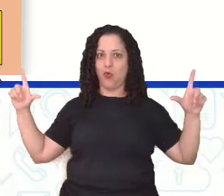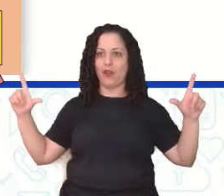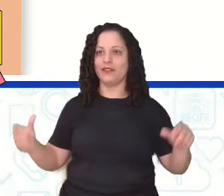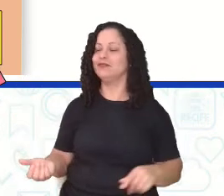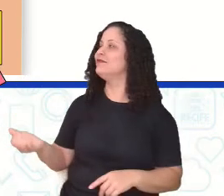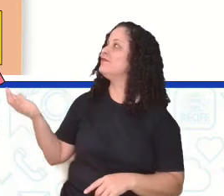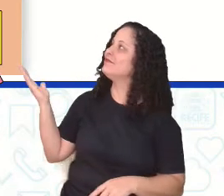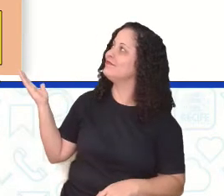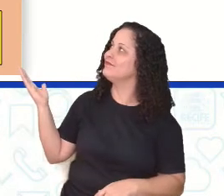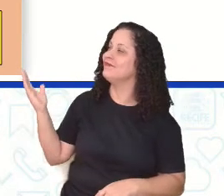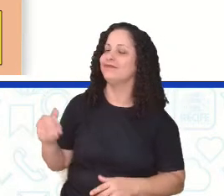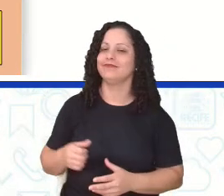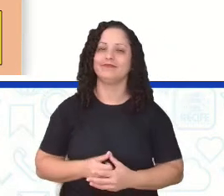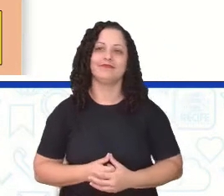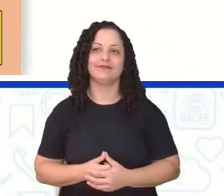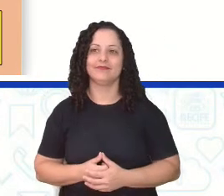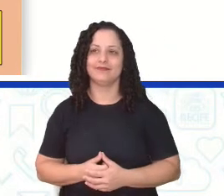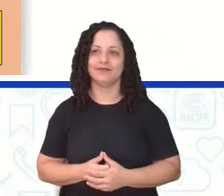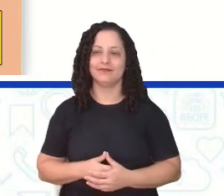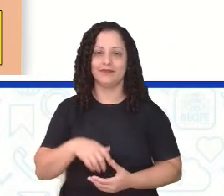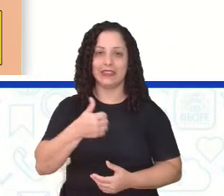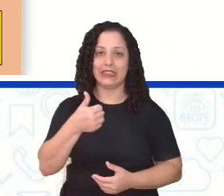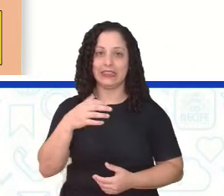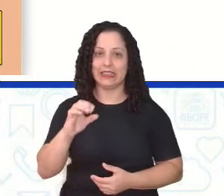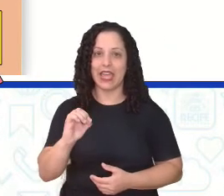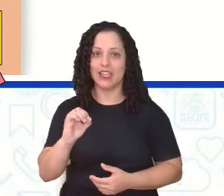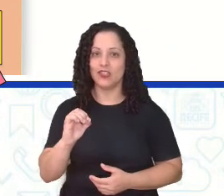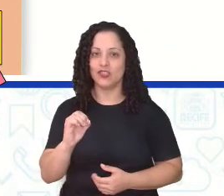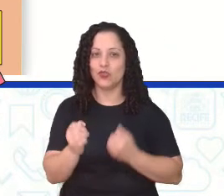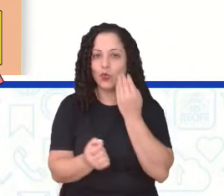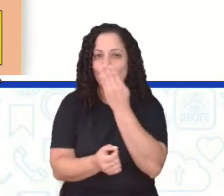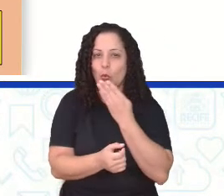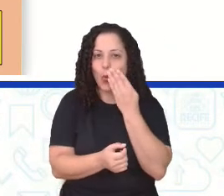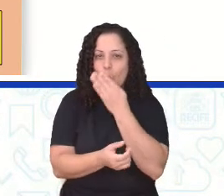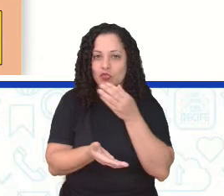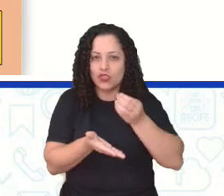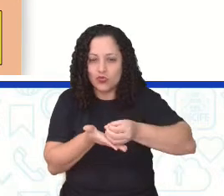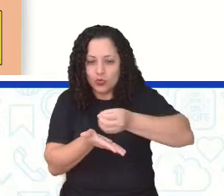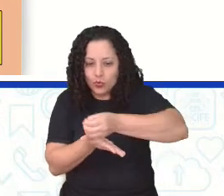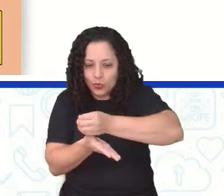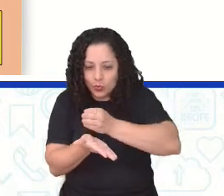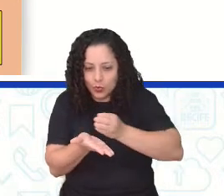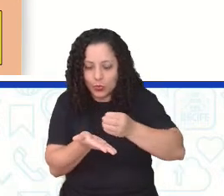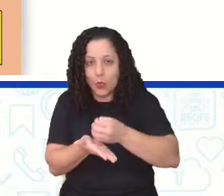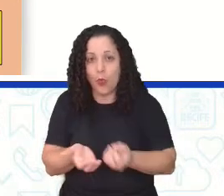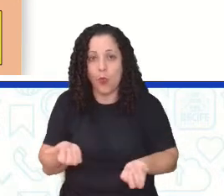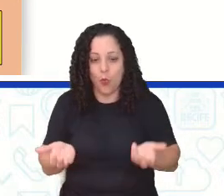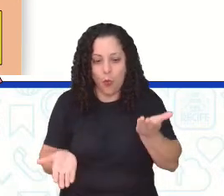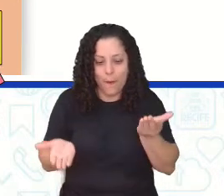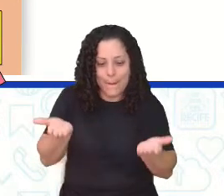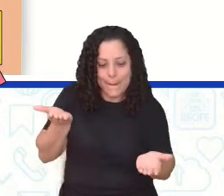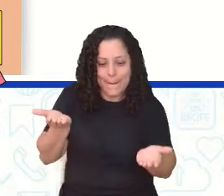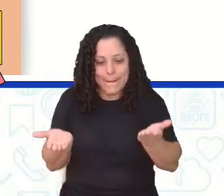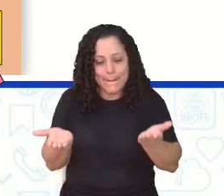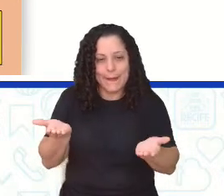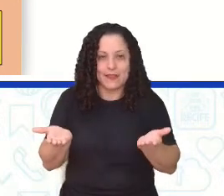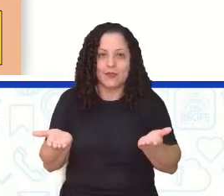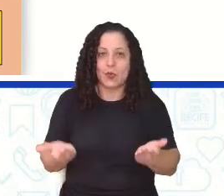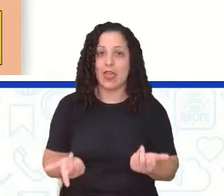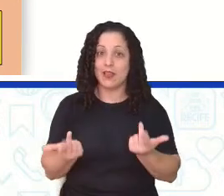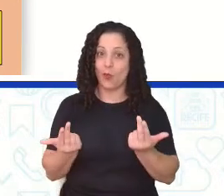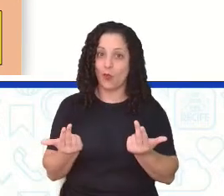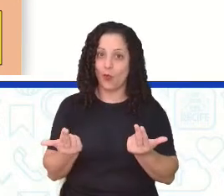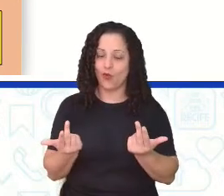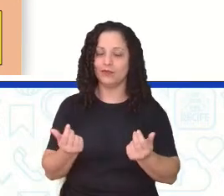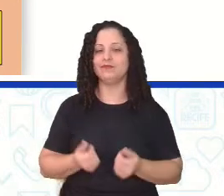questão. Os 10 bombons da balança têm o mesmo peso. Isso é uma informação. Eu